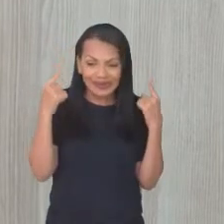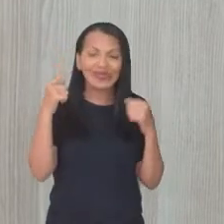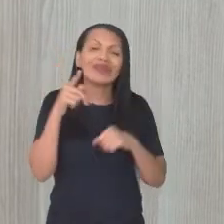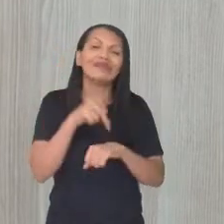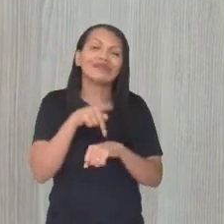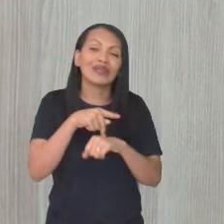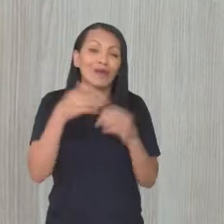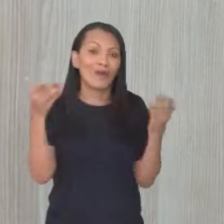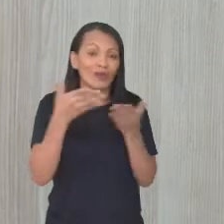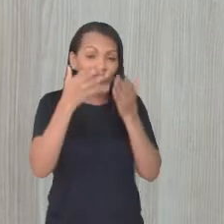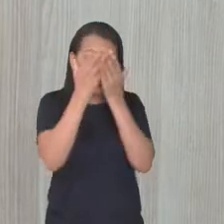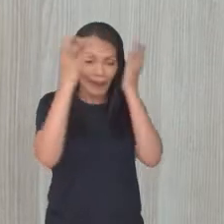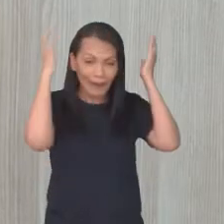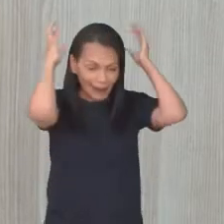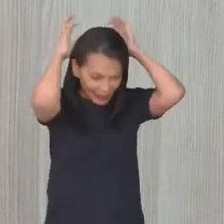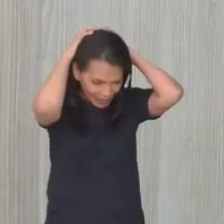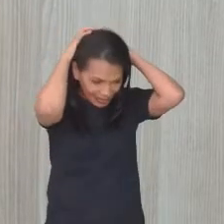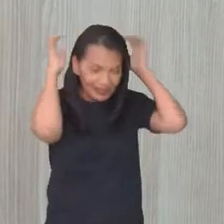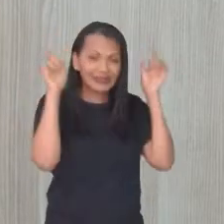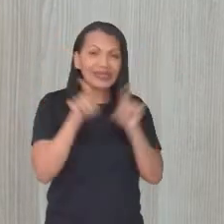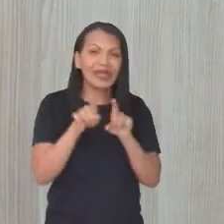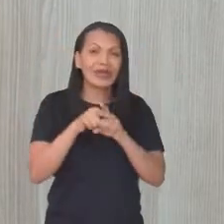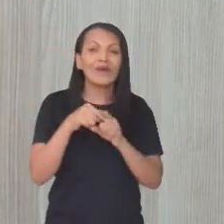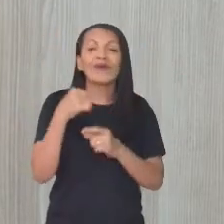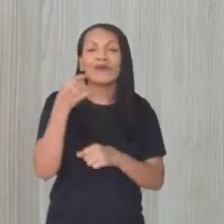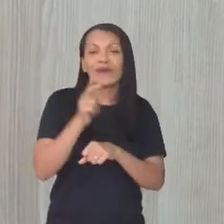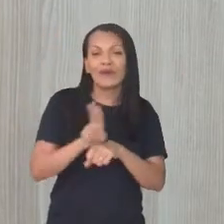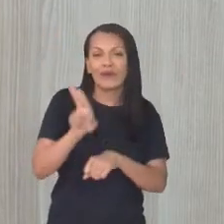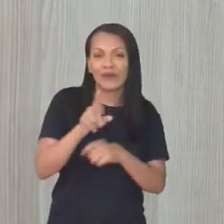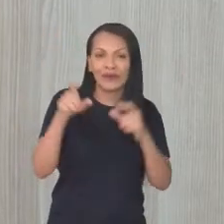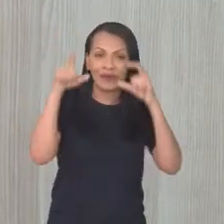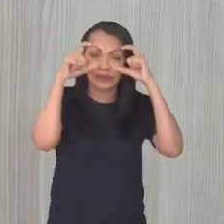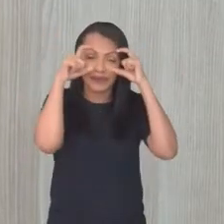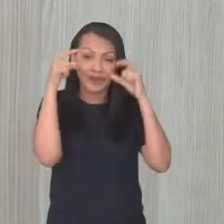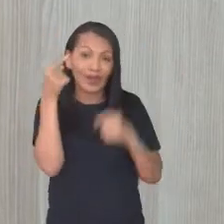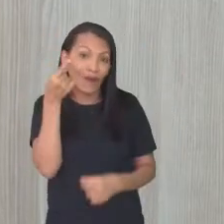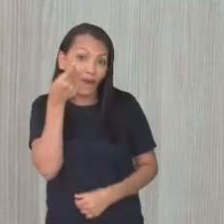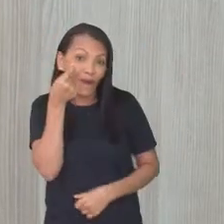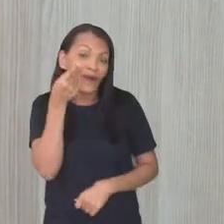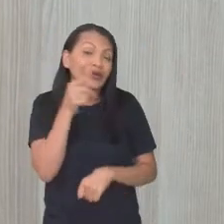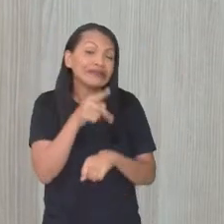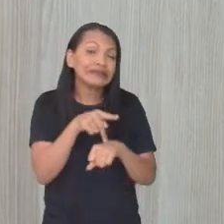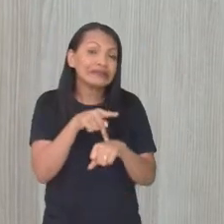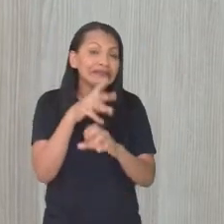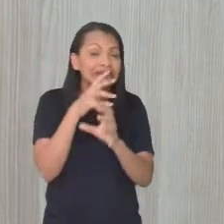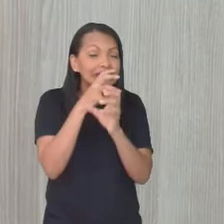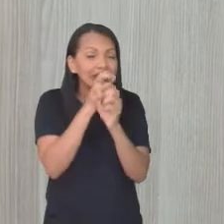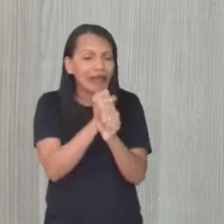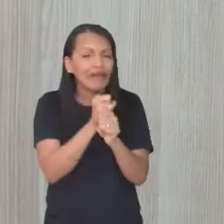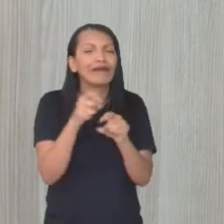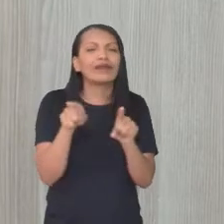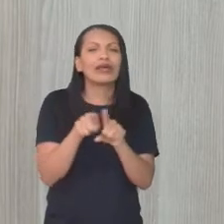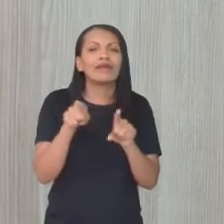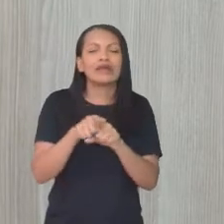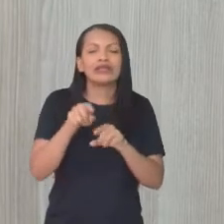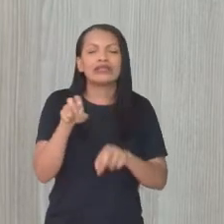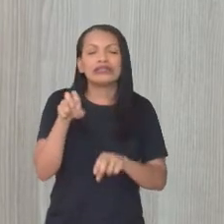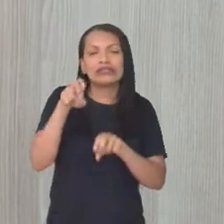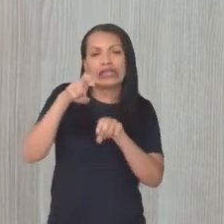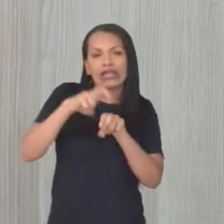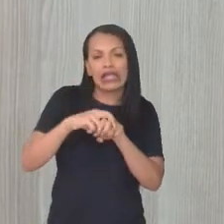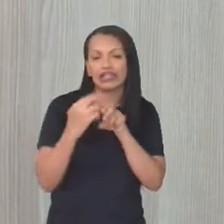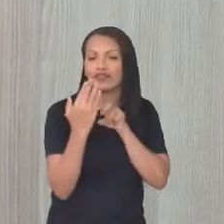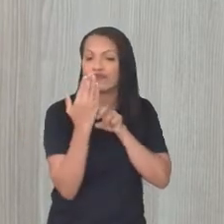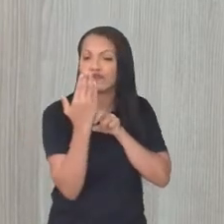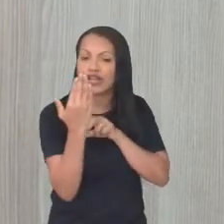estão presos, os óculos arredondados, tenho olhos escuros, estou sentada aqui em frente ao computador usando uma farda